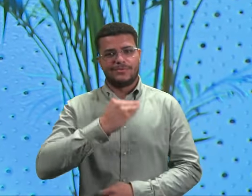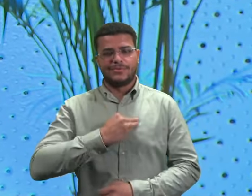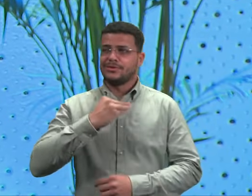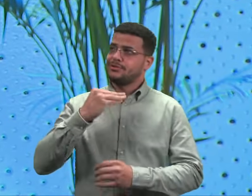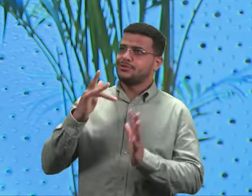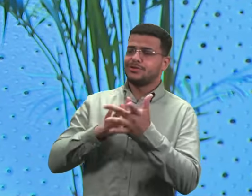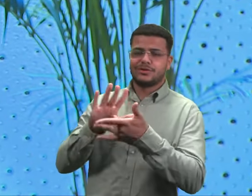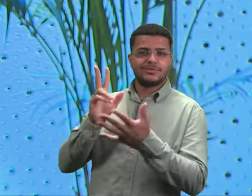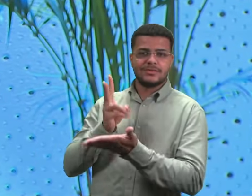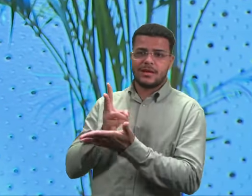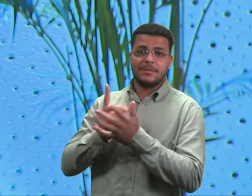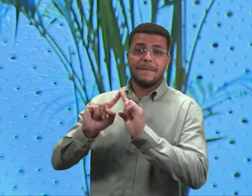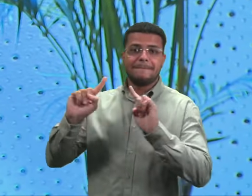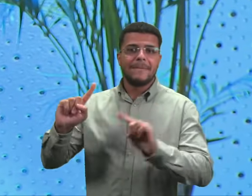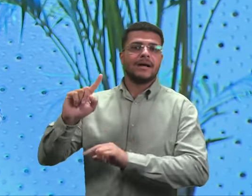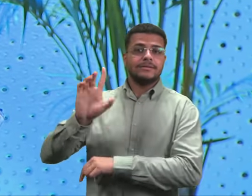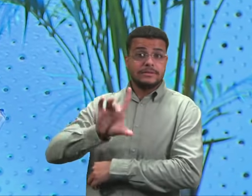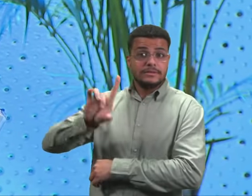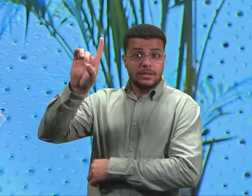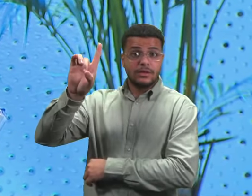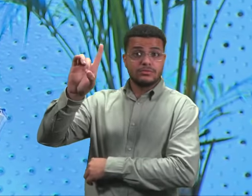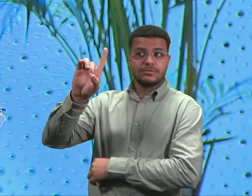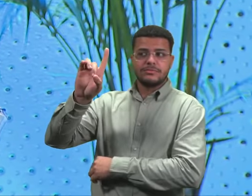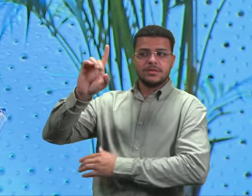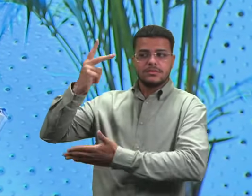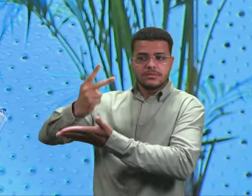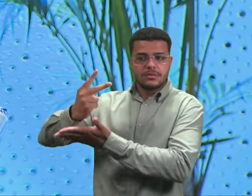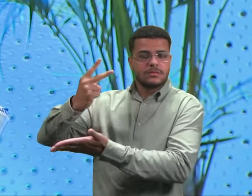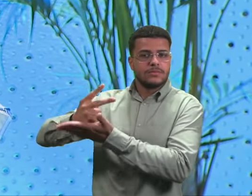amando e nos chamando ao arrependimento. Amém?